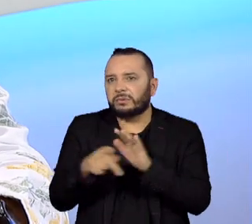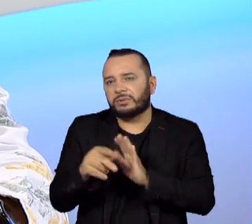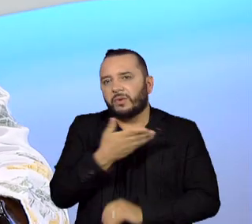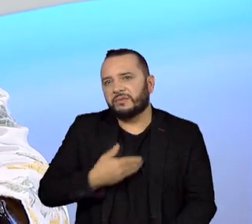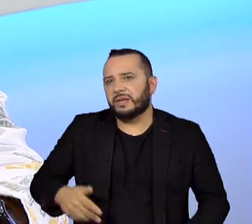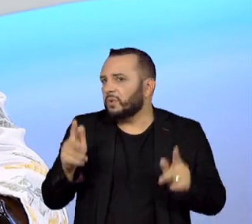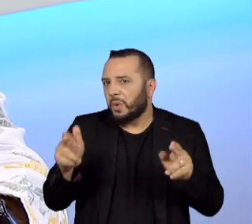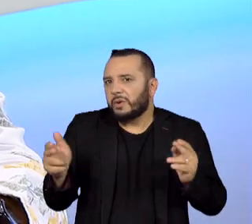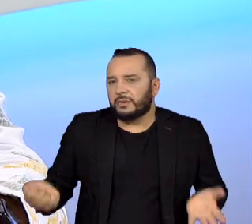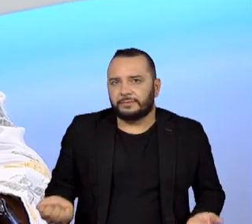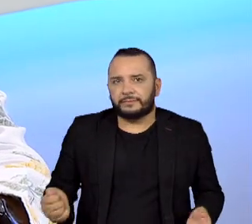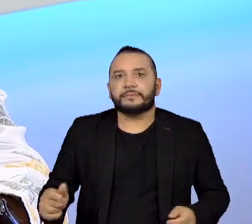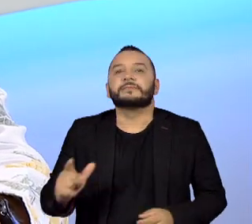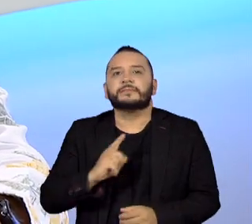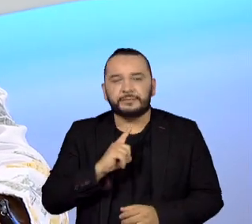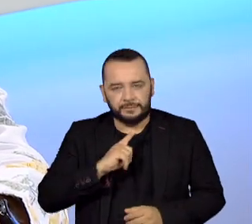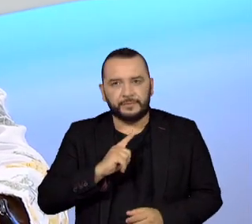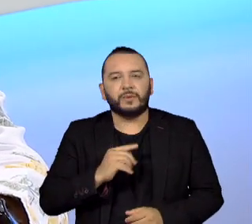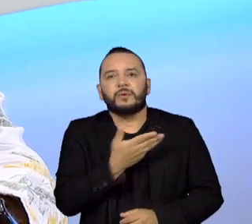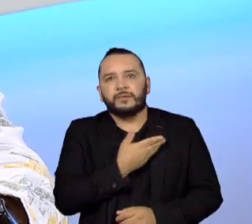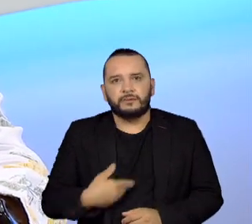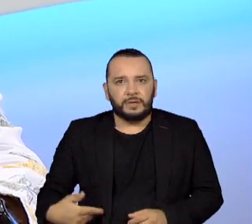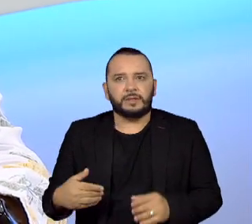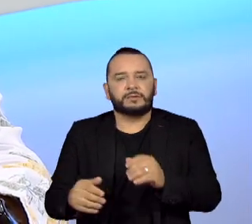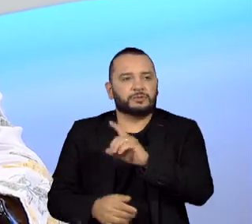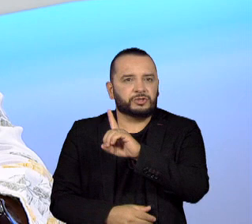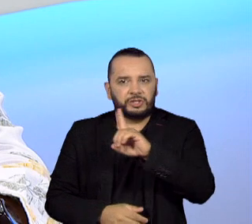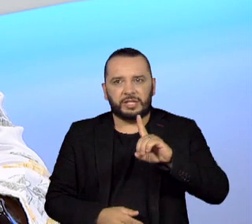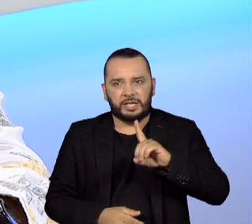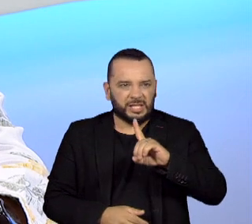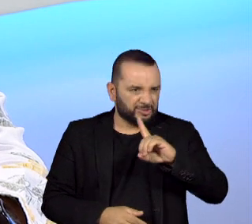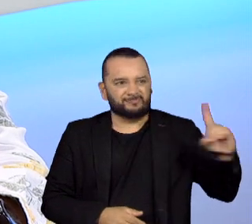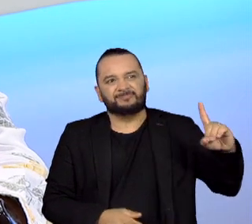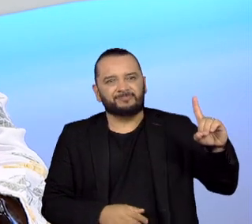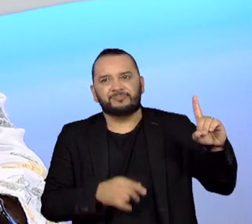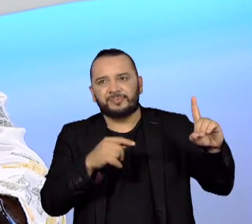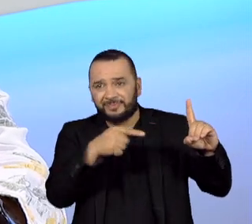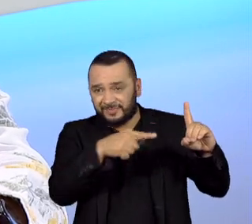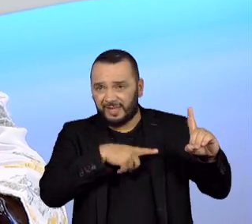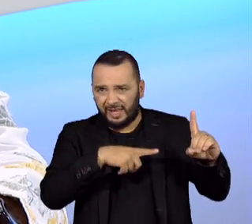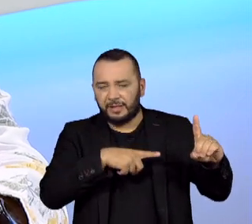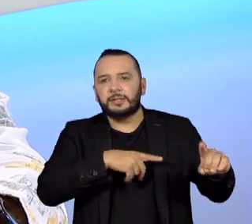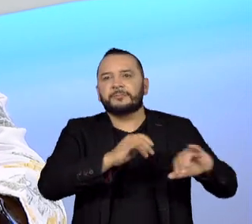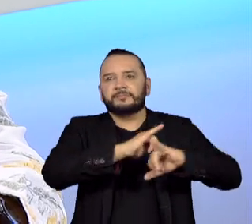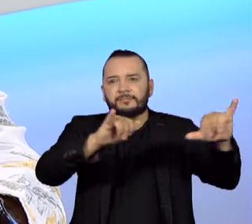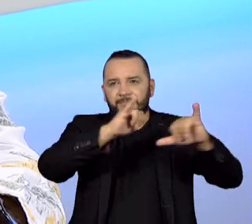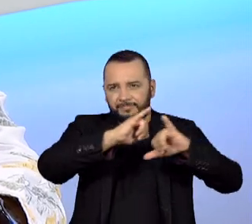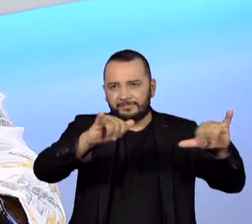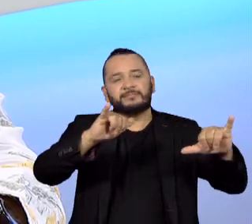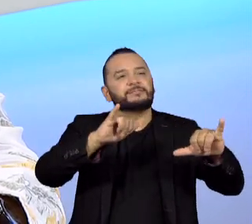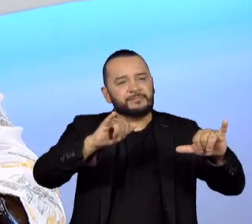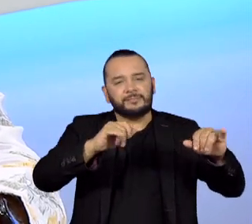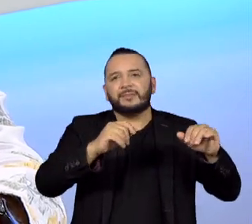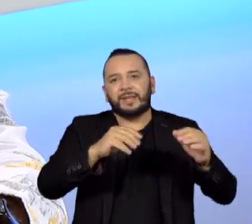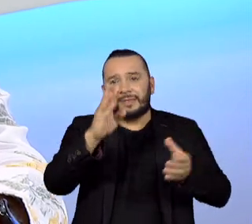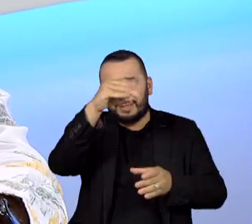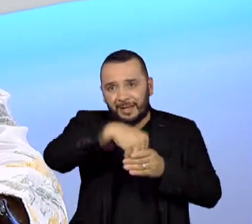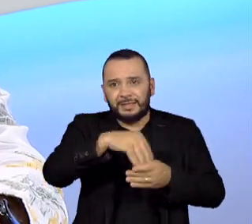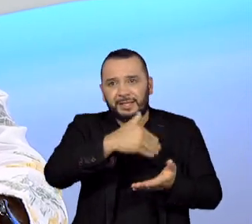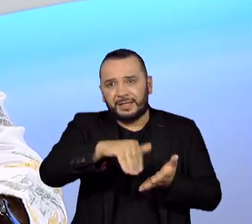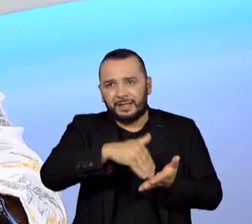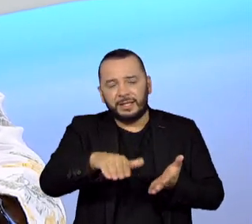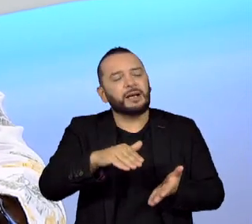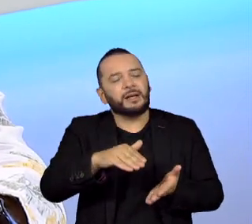atual governo de extrema-direita que chegou a fazer propaganda com símbolos nazistas na Secretaria da Cultura, né? E a gente ainda tem